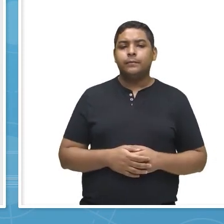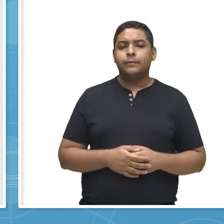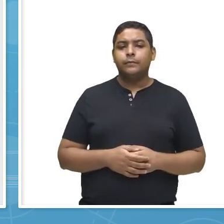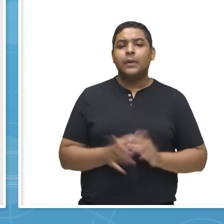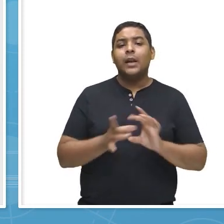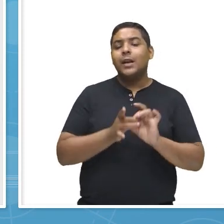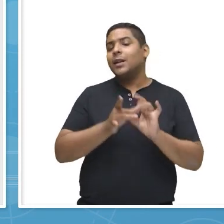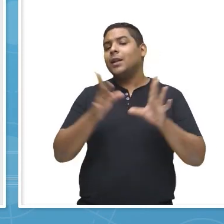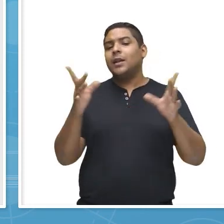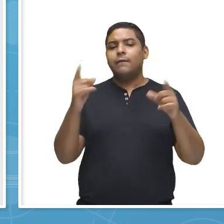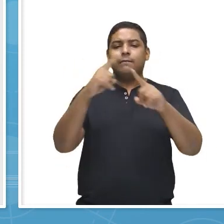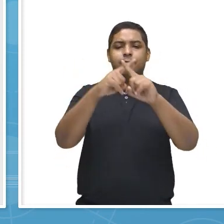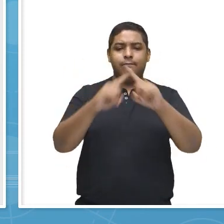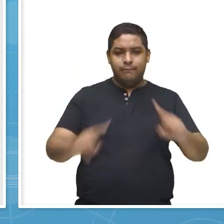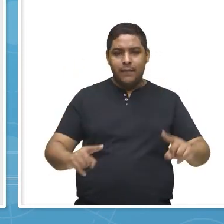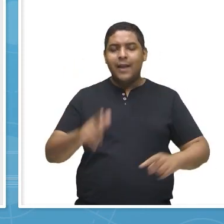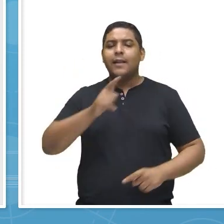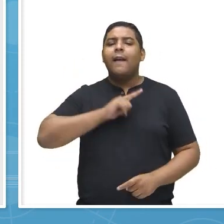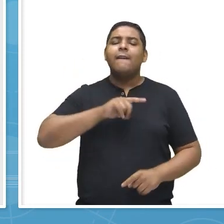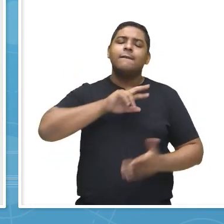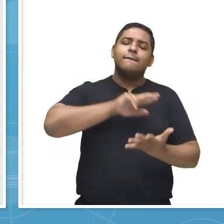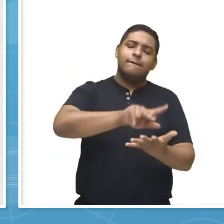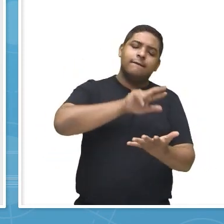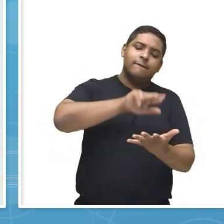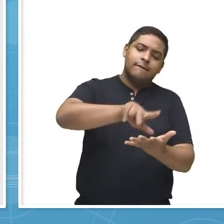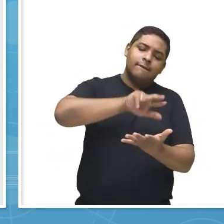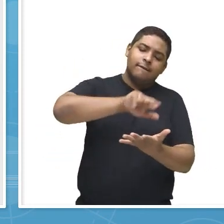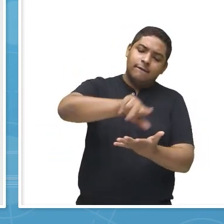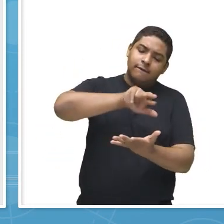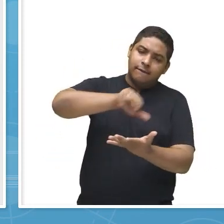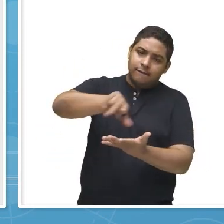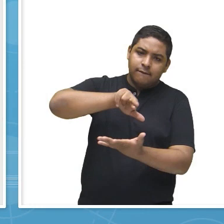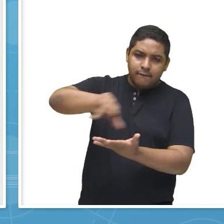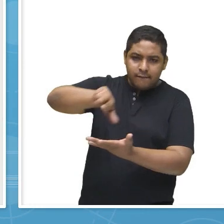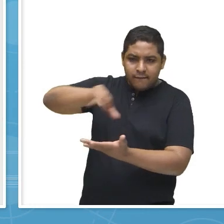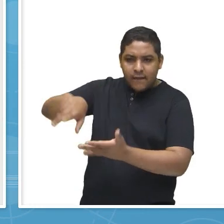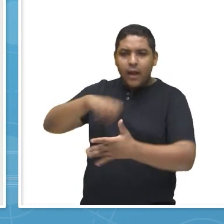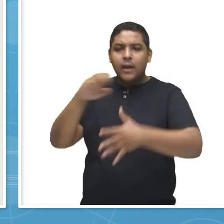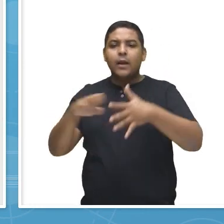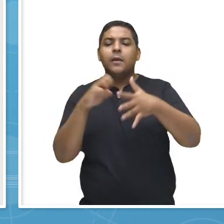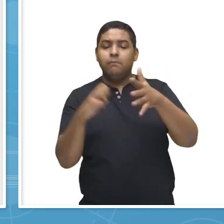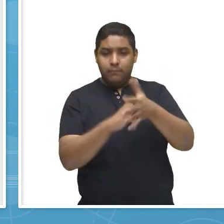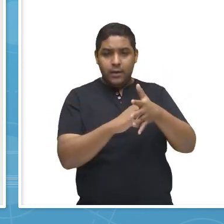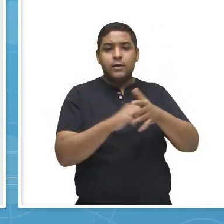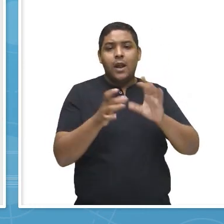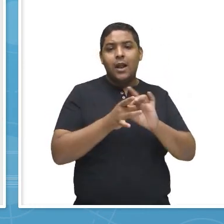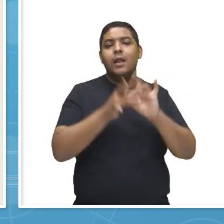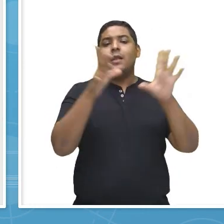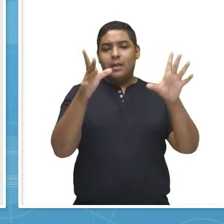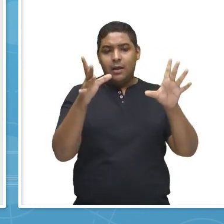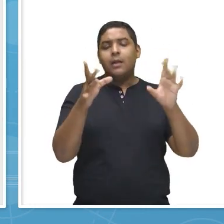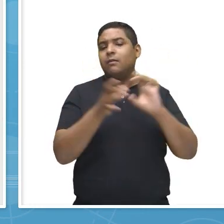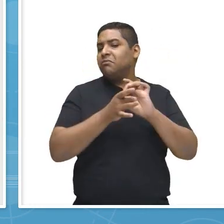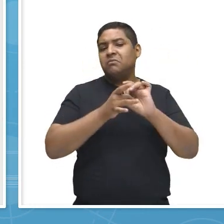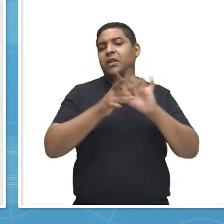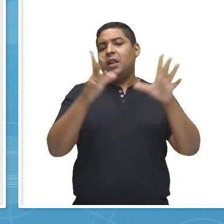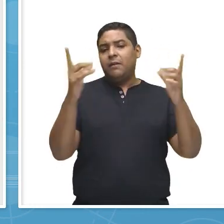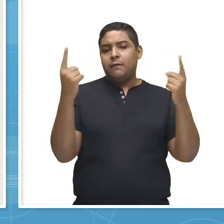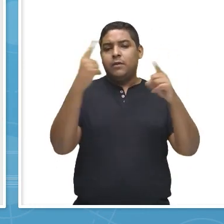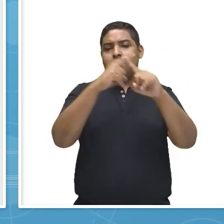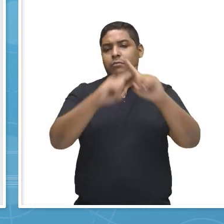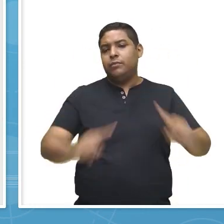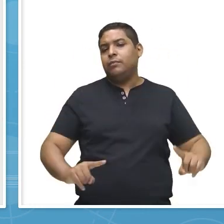quê? Muitas empresas com a livre concorrência, né, com a livre iniciativa.